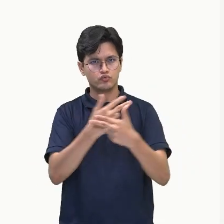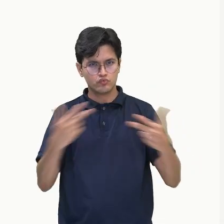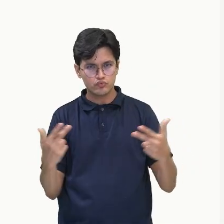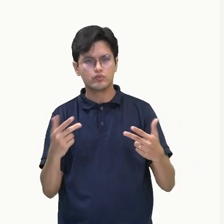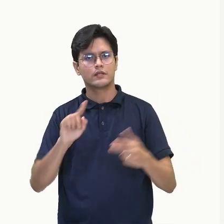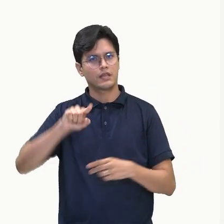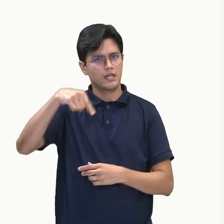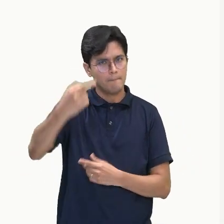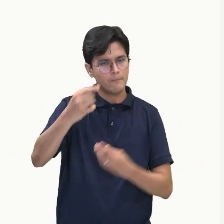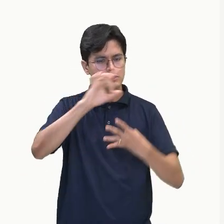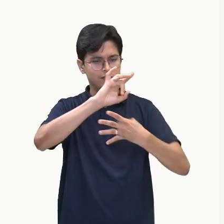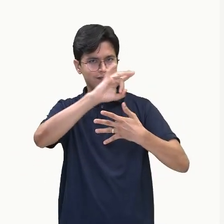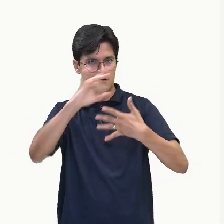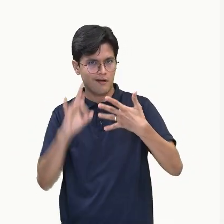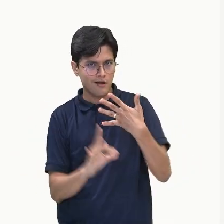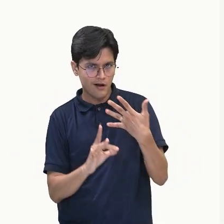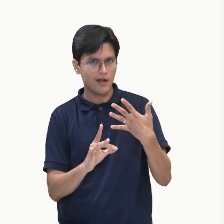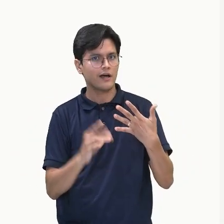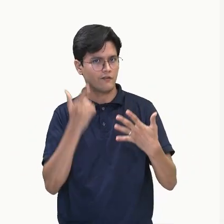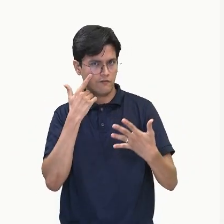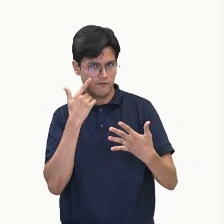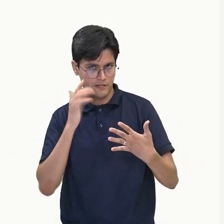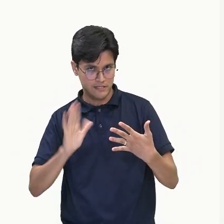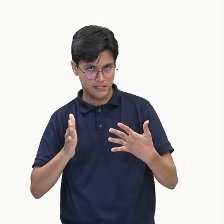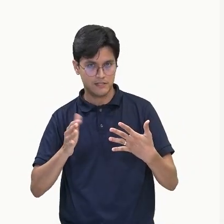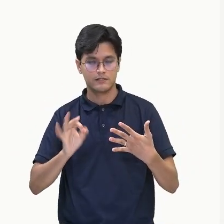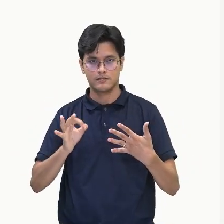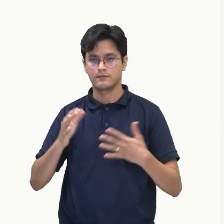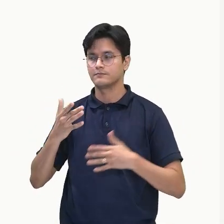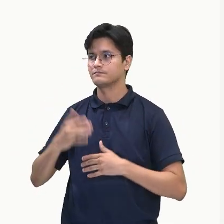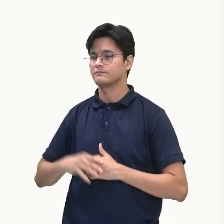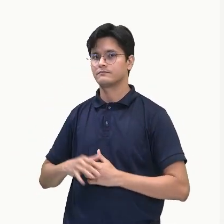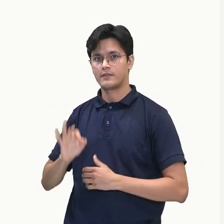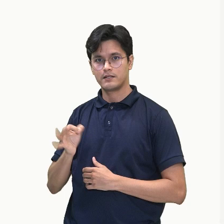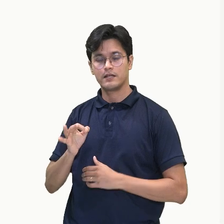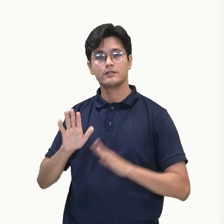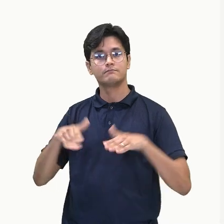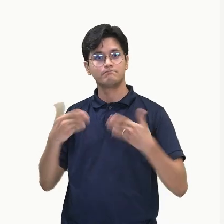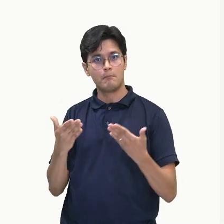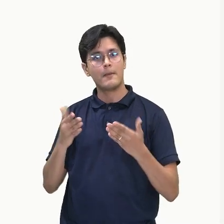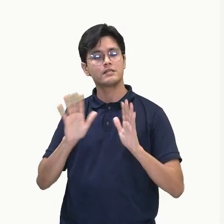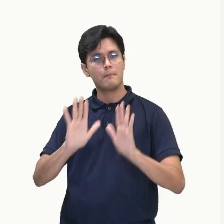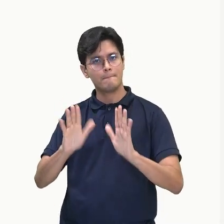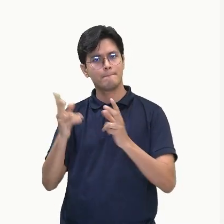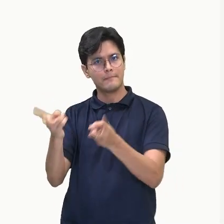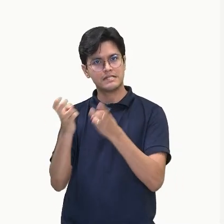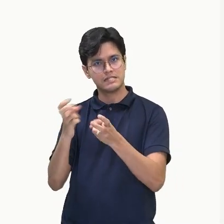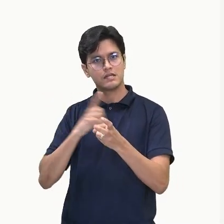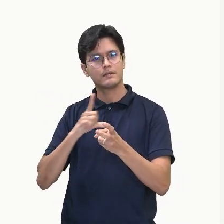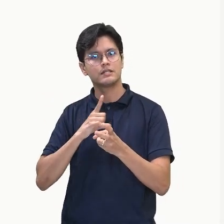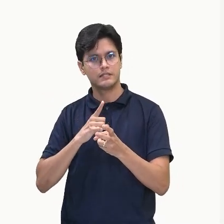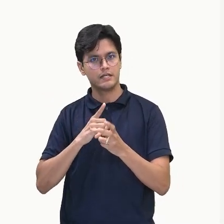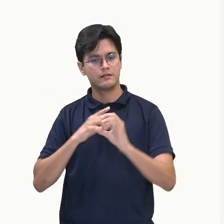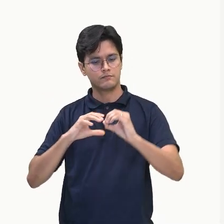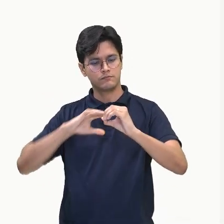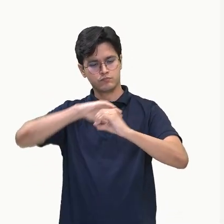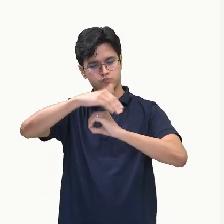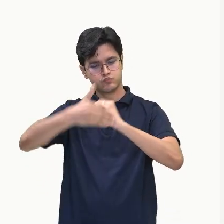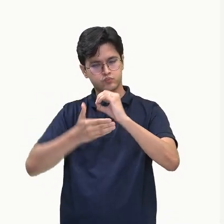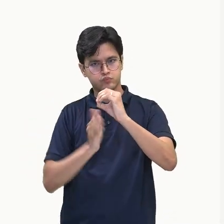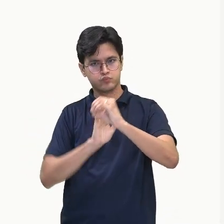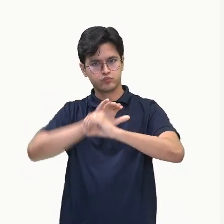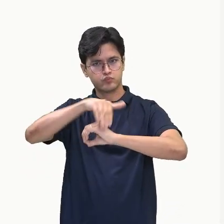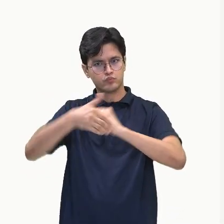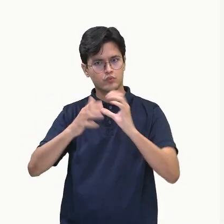delas, tá? Mas observem bem que ela tem uma estrutura levemente esférica, essa que é a característica